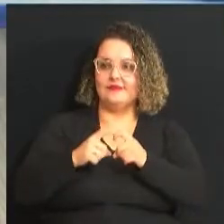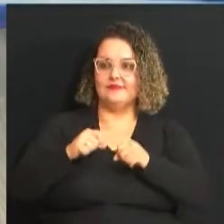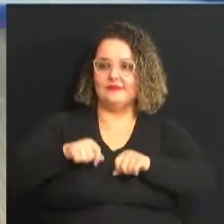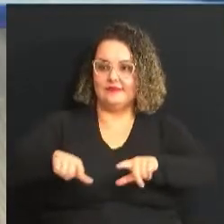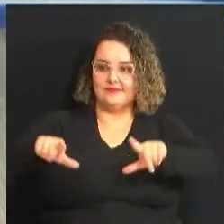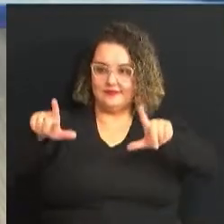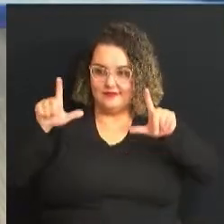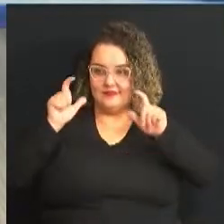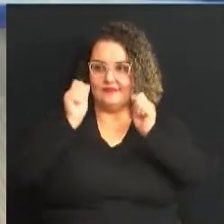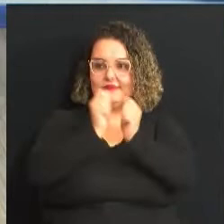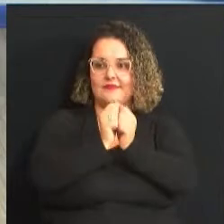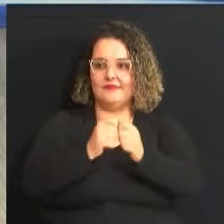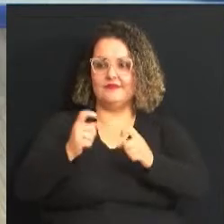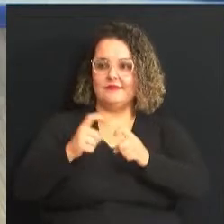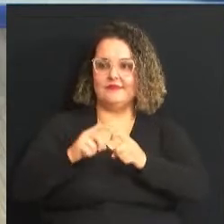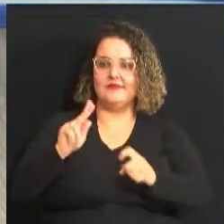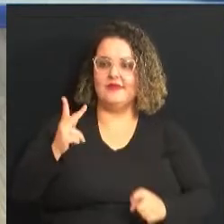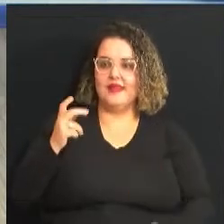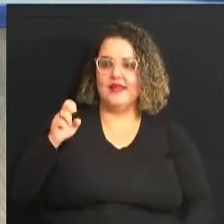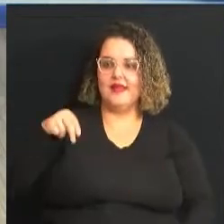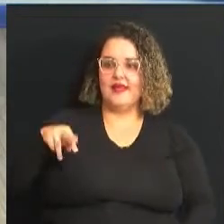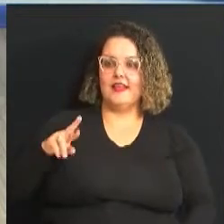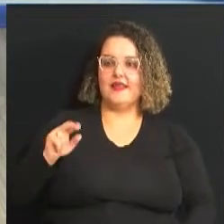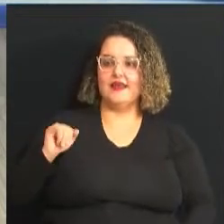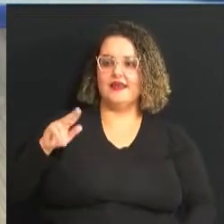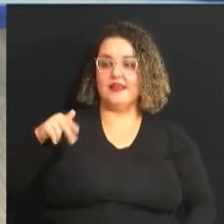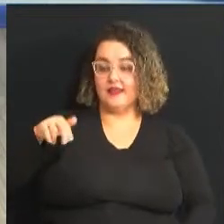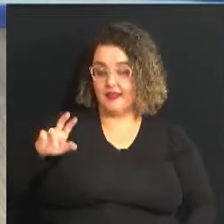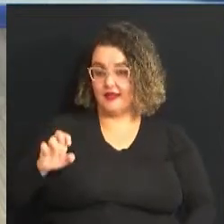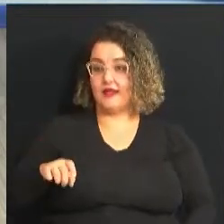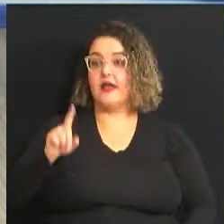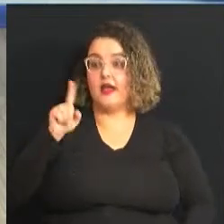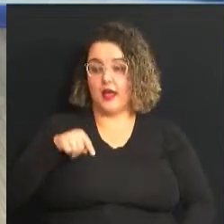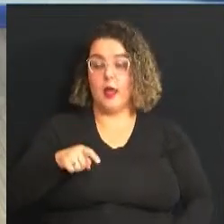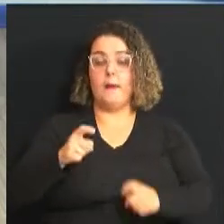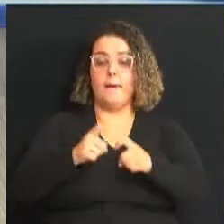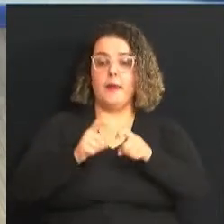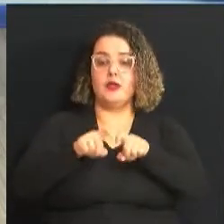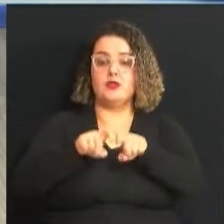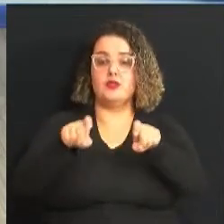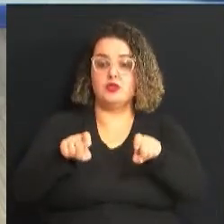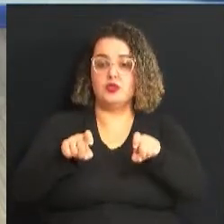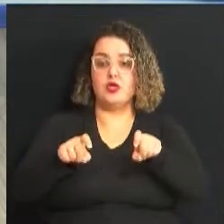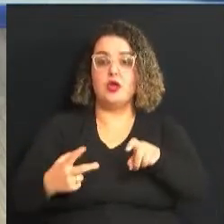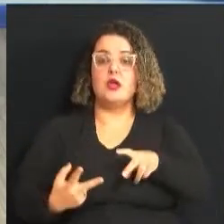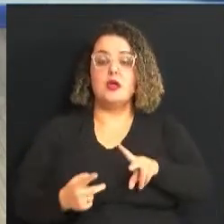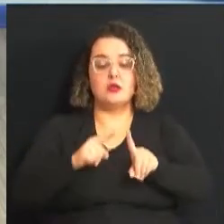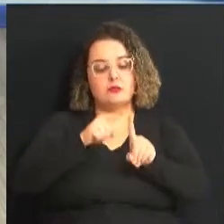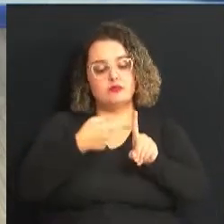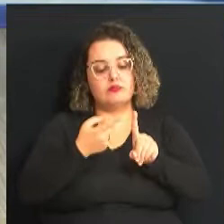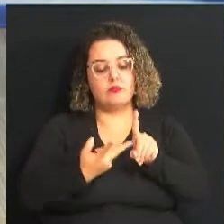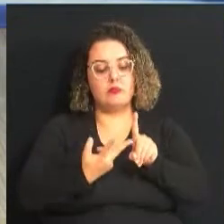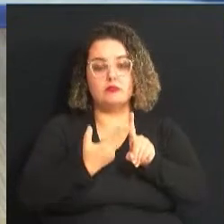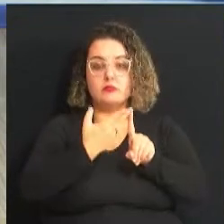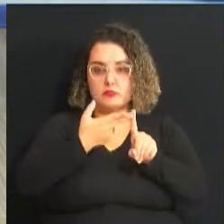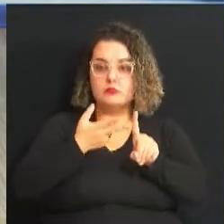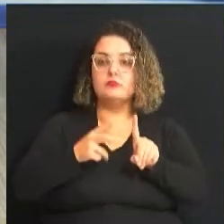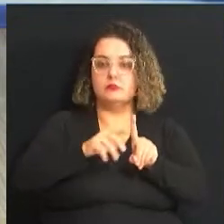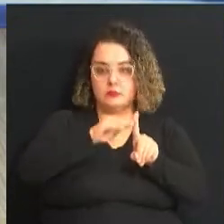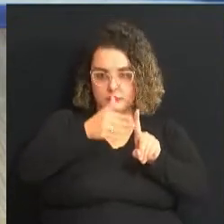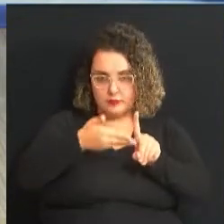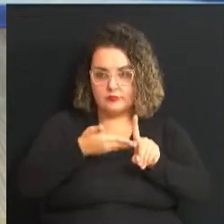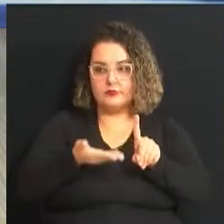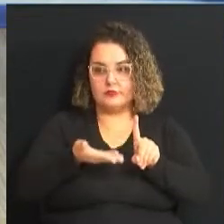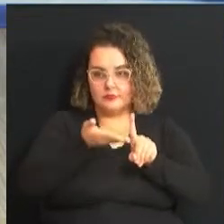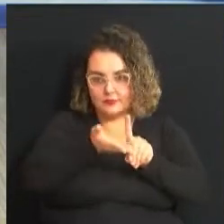comigo, o Dr. Henrique Costa Cassiano. Ele é ginecologista e obstetra do Hospital São Francisco de Mogi